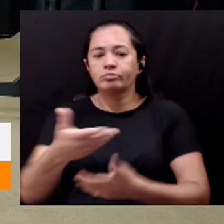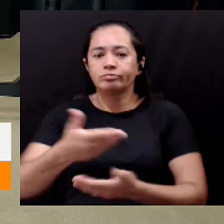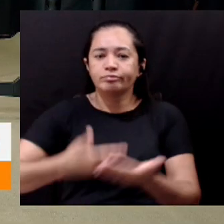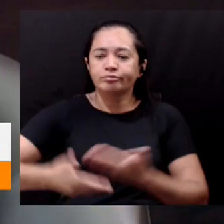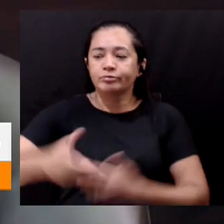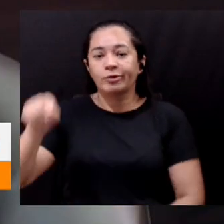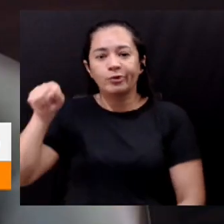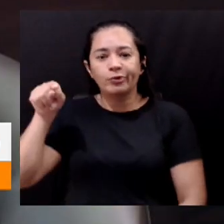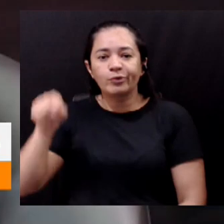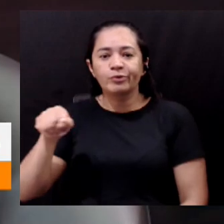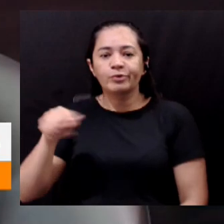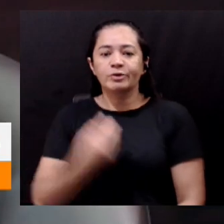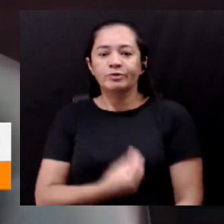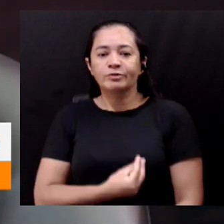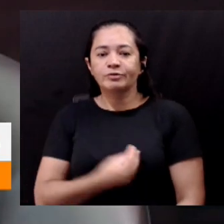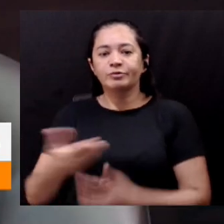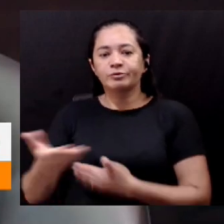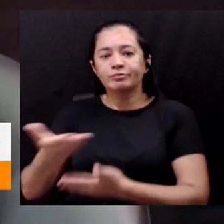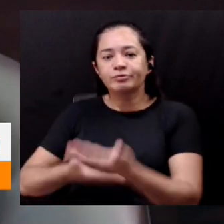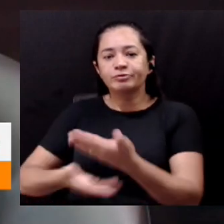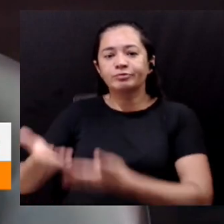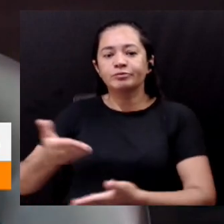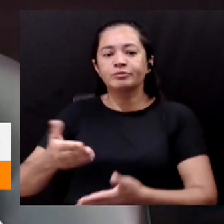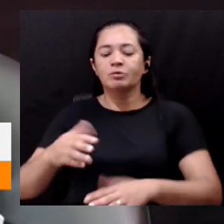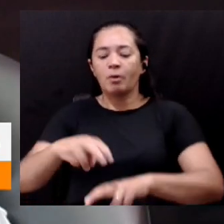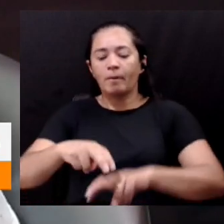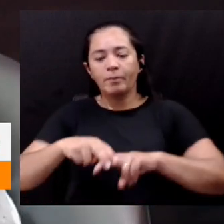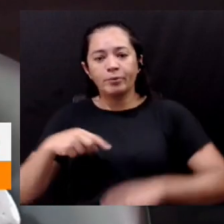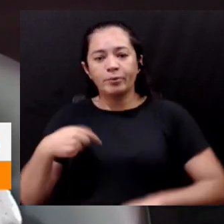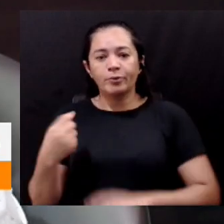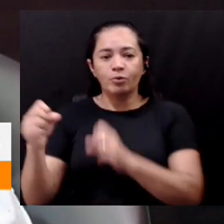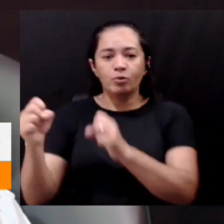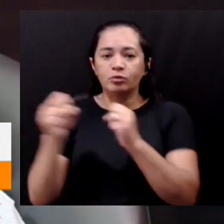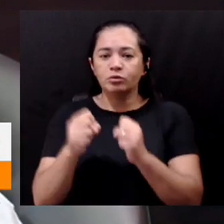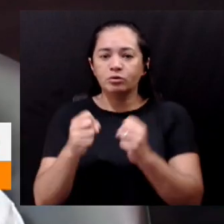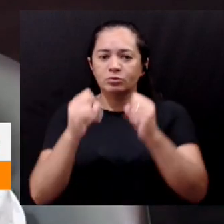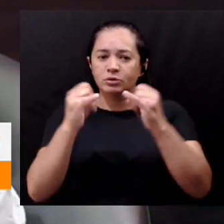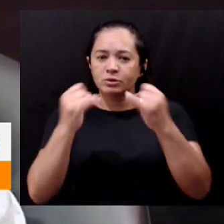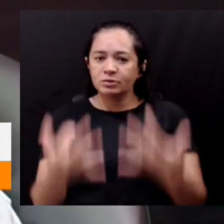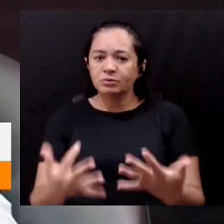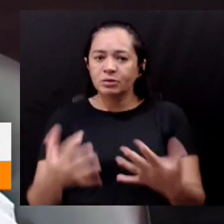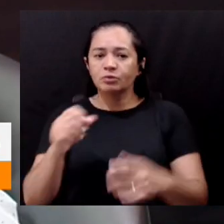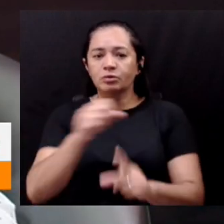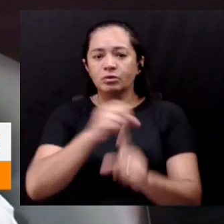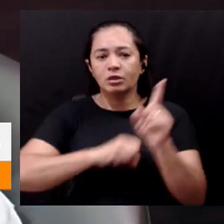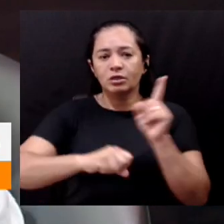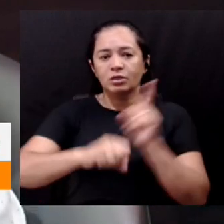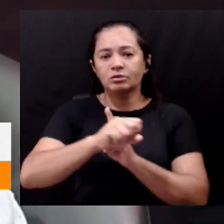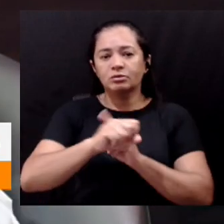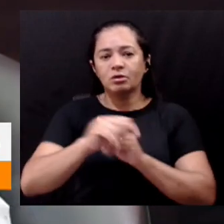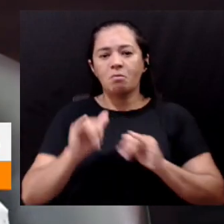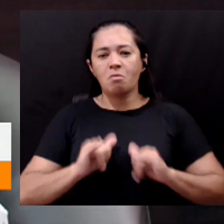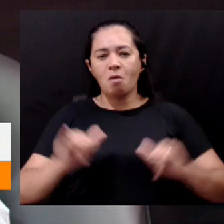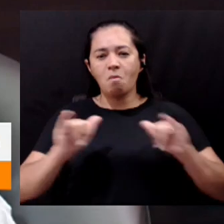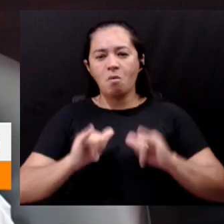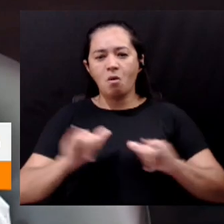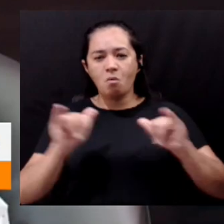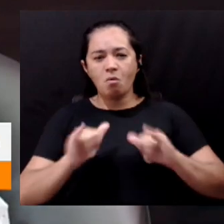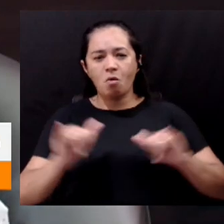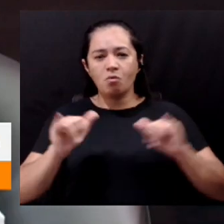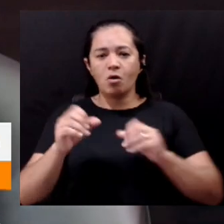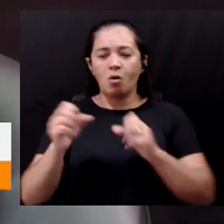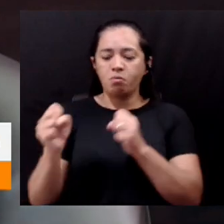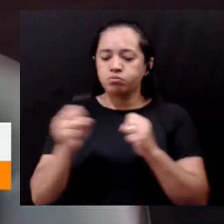conviviam com ele. E com isso nós podemos dizer que a sociedade vem transmitindo poder um ao outro, né,